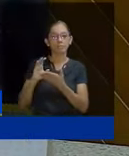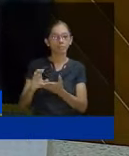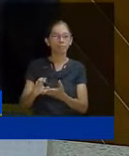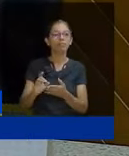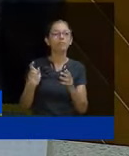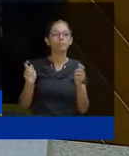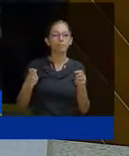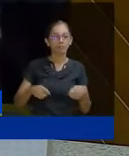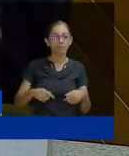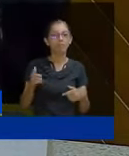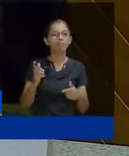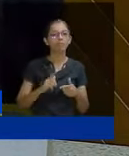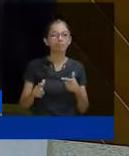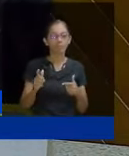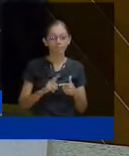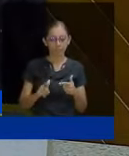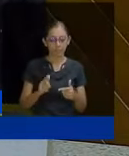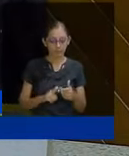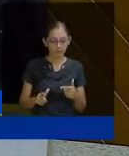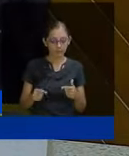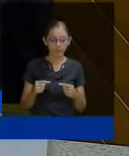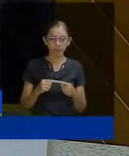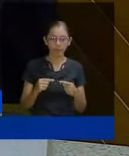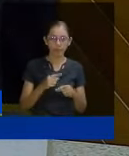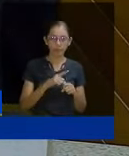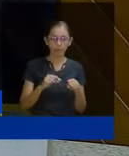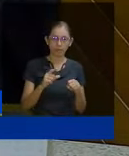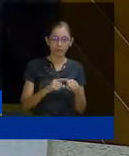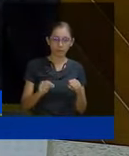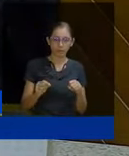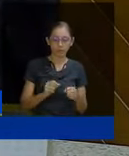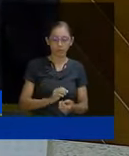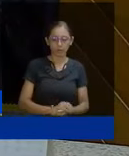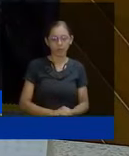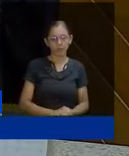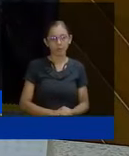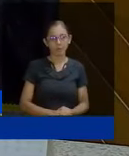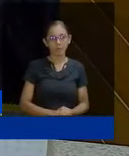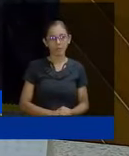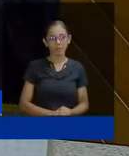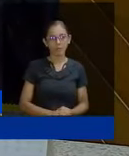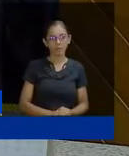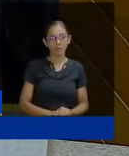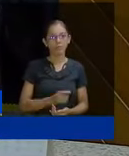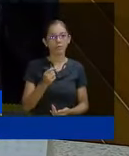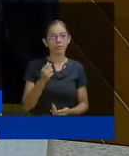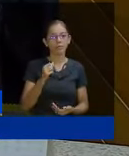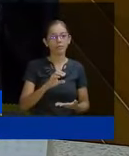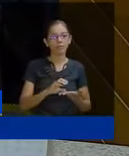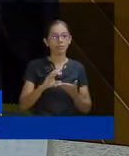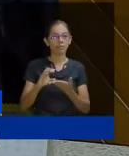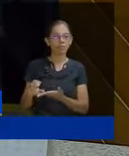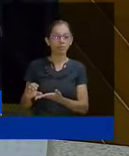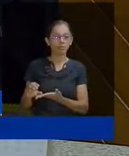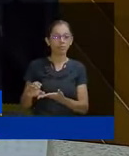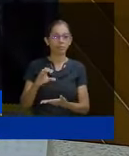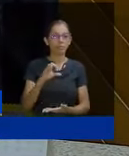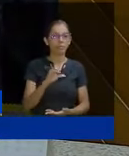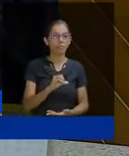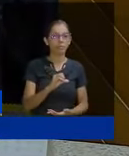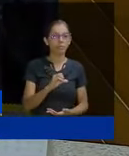5189702, página 194, em 3/12/2016, o valor firmado no convênio foi de